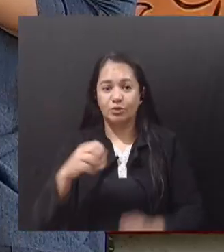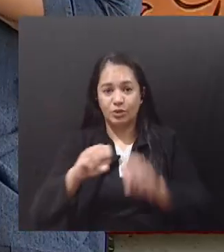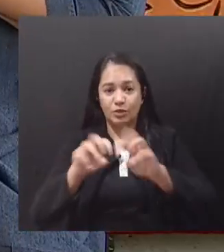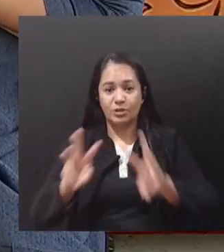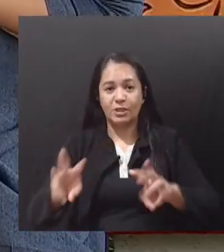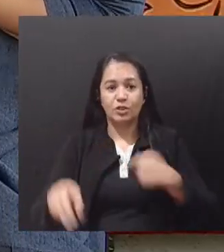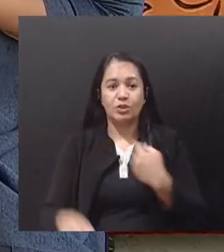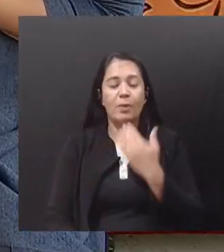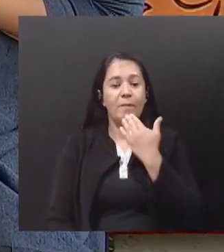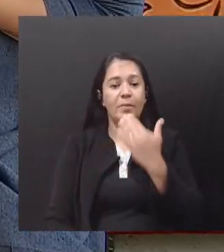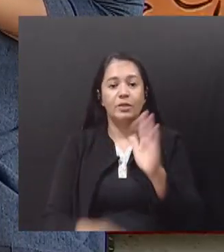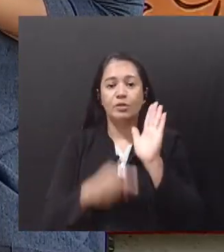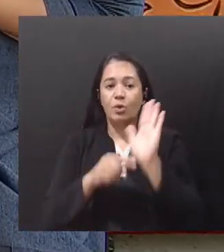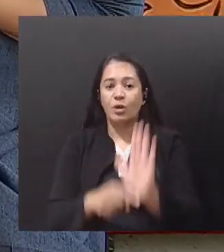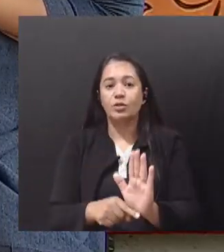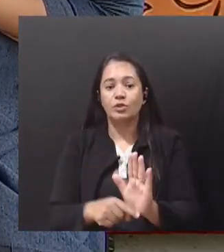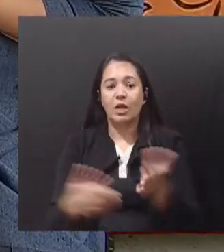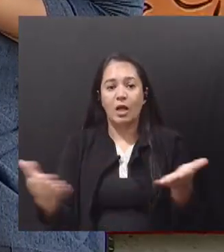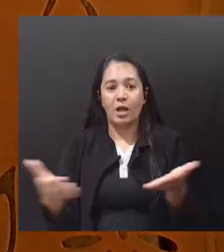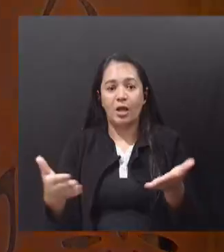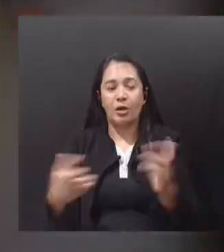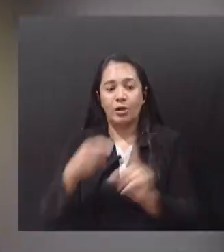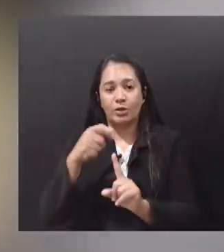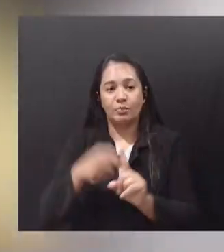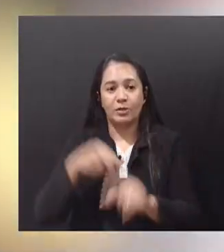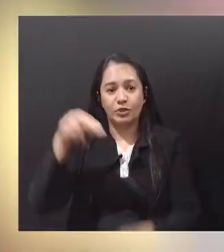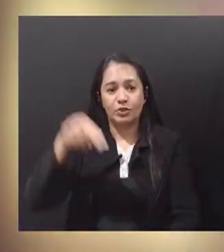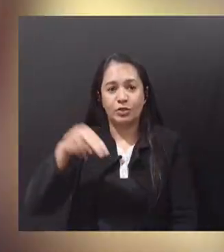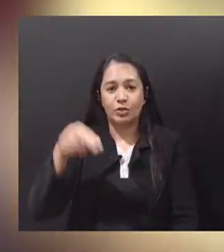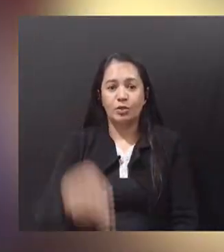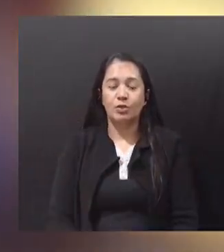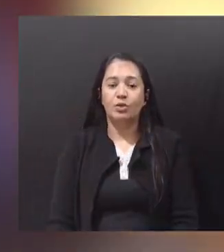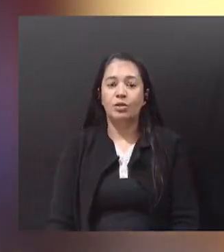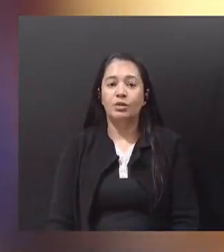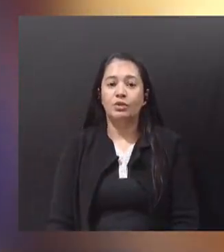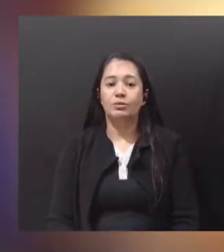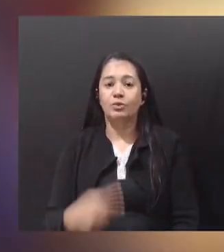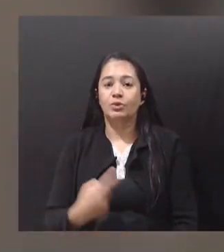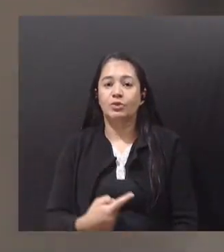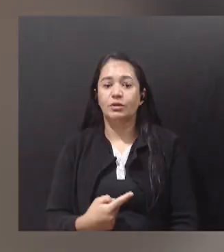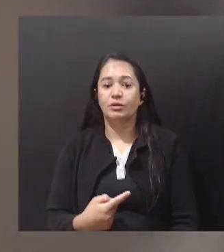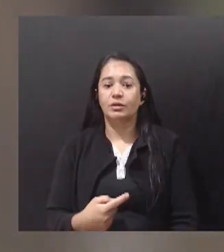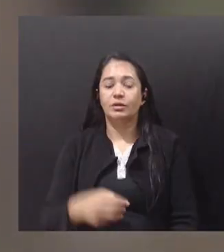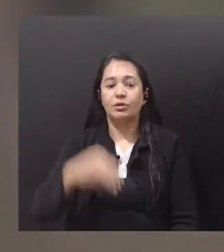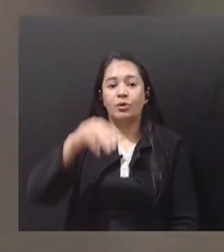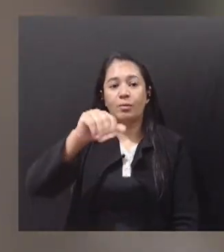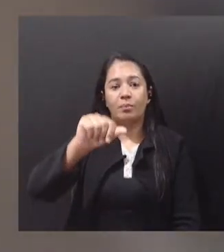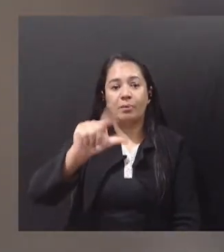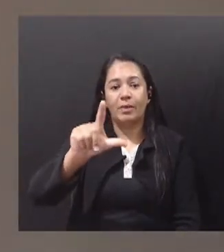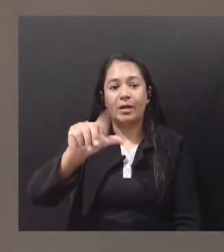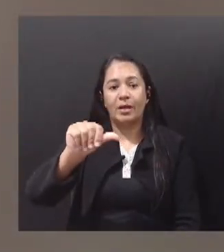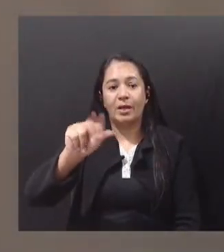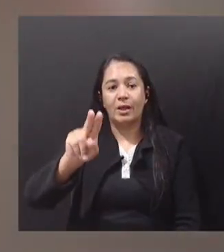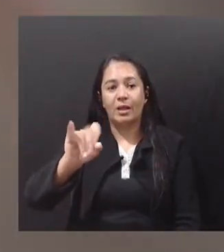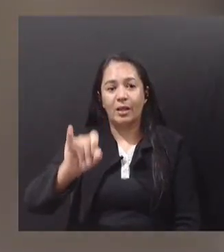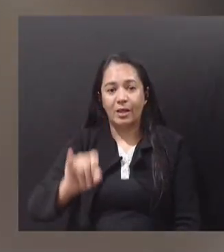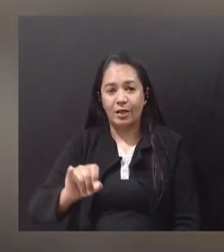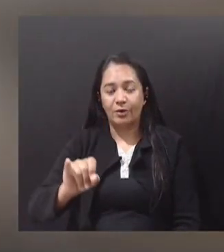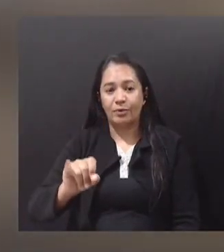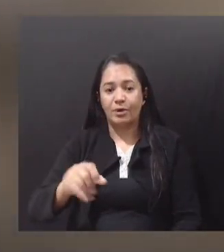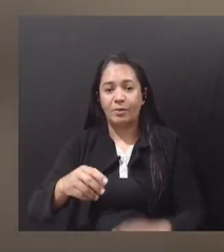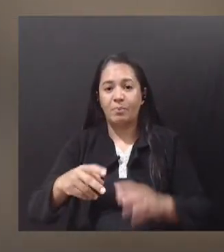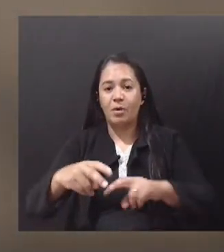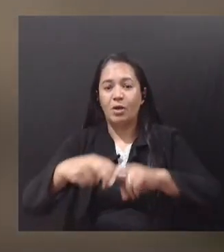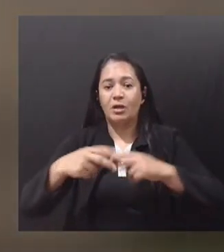ajuda muito agora nesse mês de novembro. Nós estamos no Malawi, que é o campo de refugiados de guerras de